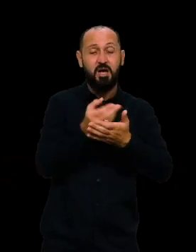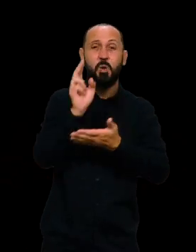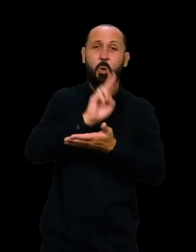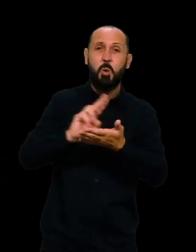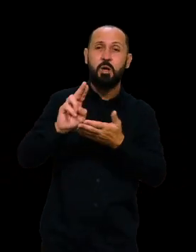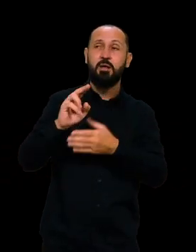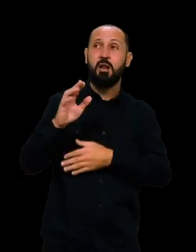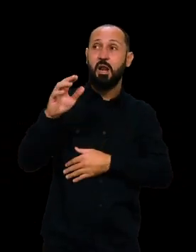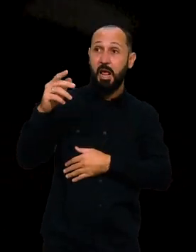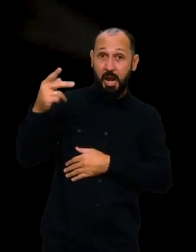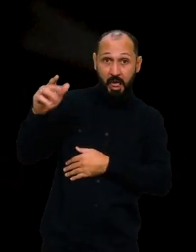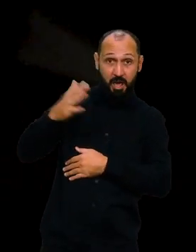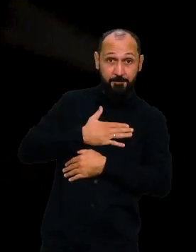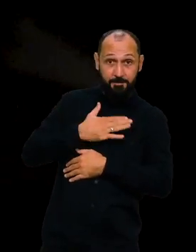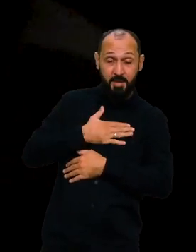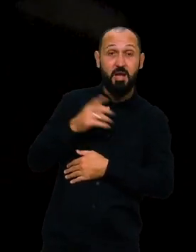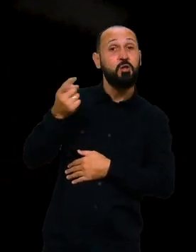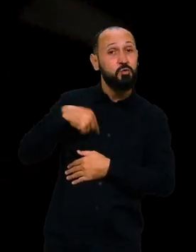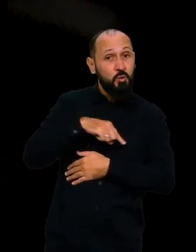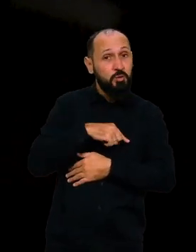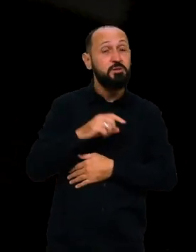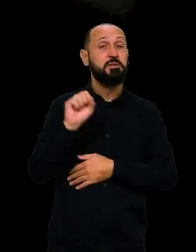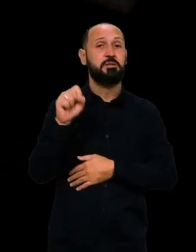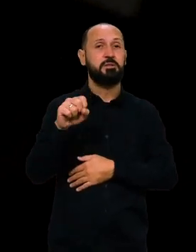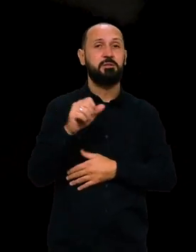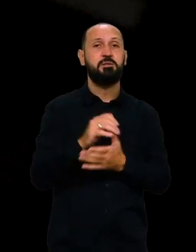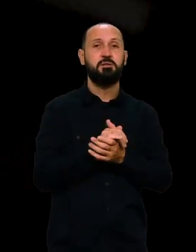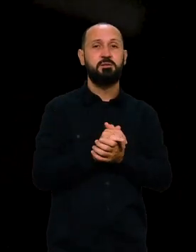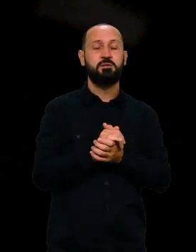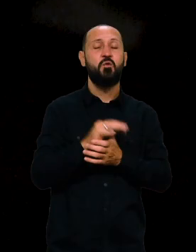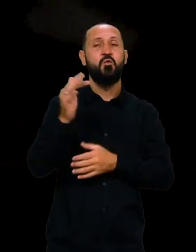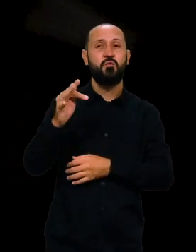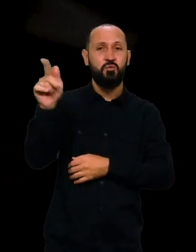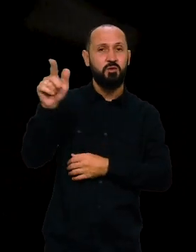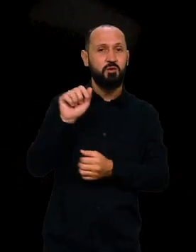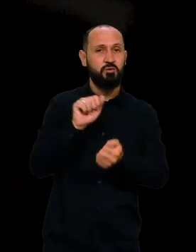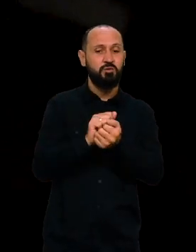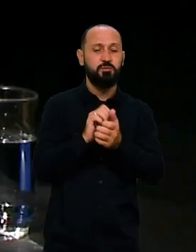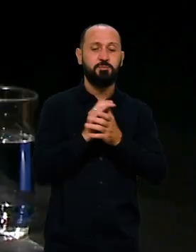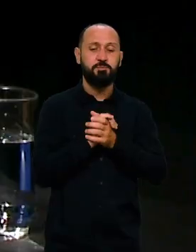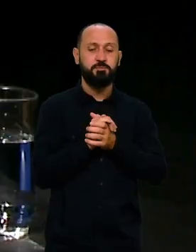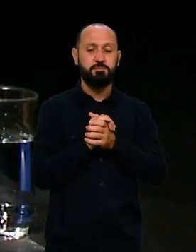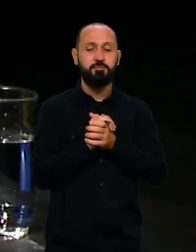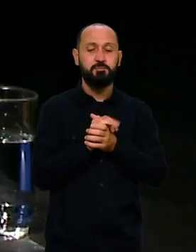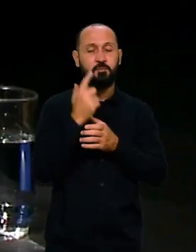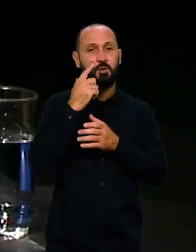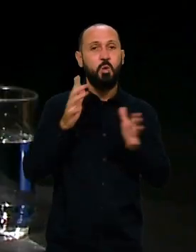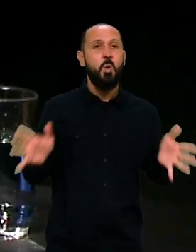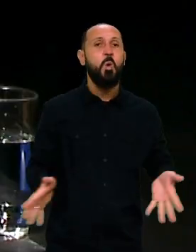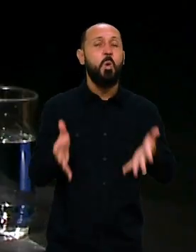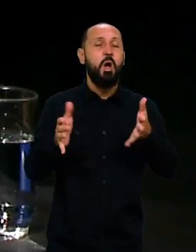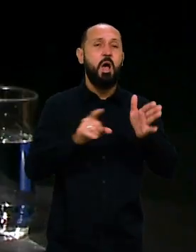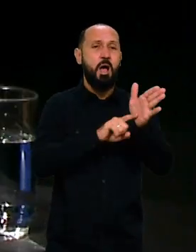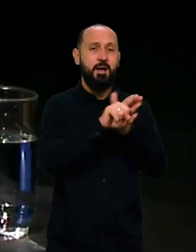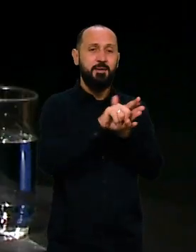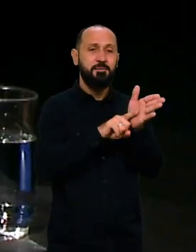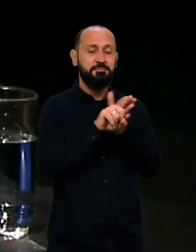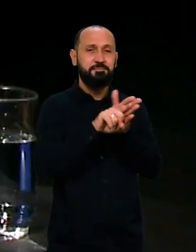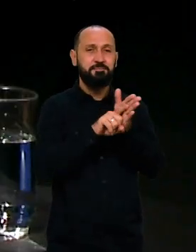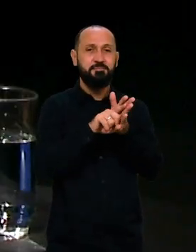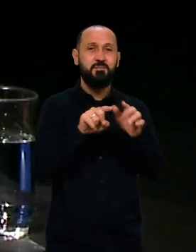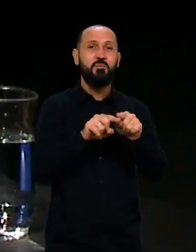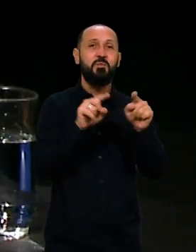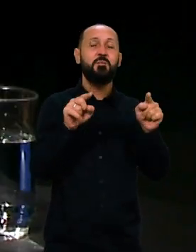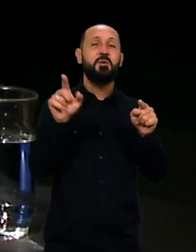olhem para a UEMS como sua também. A Universidade Estadual é nossa. É nosso futuro que está ali presente. E tem a questão do incentivo à